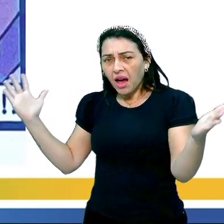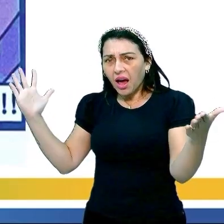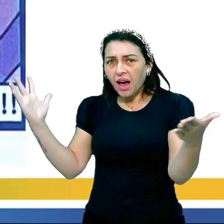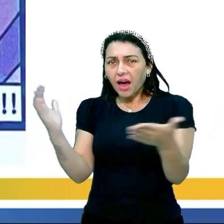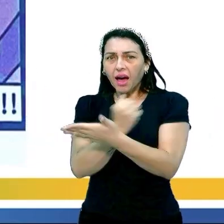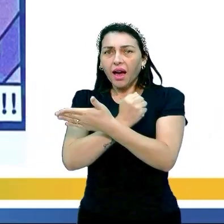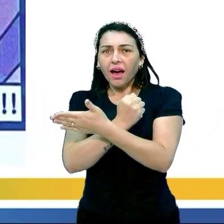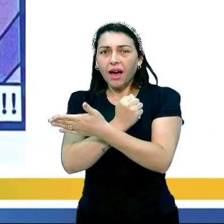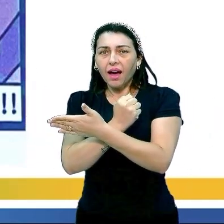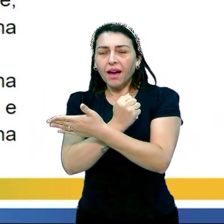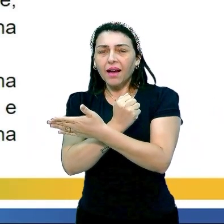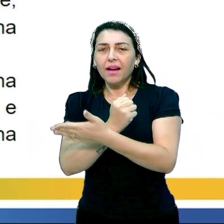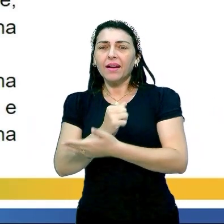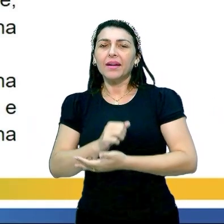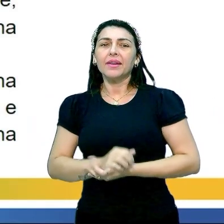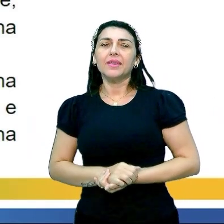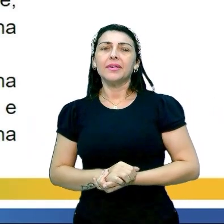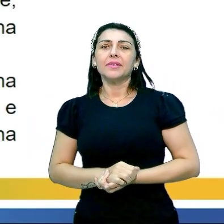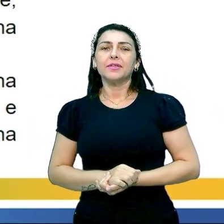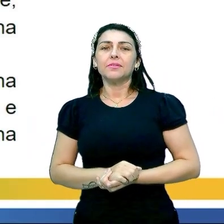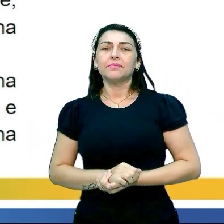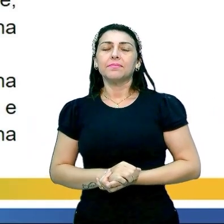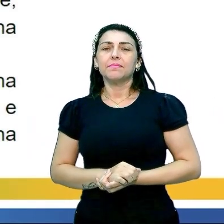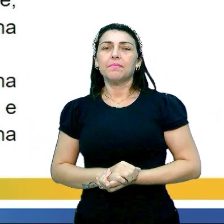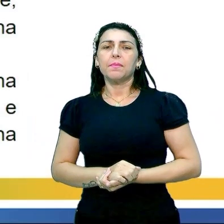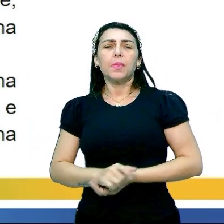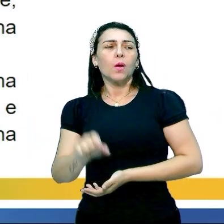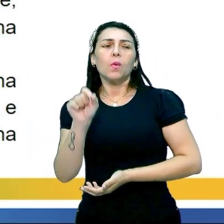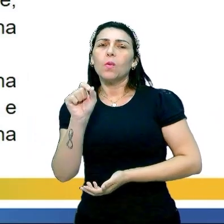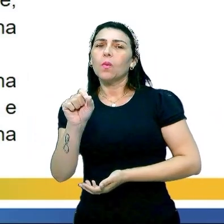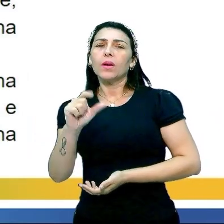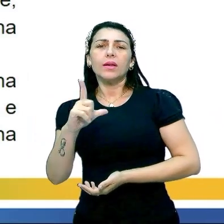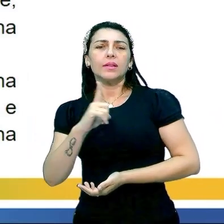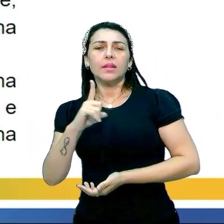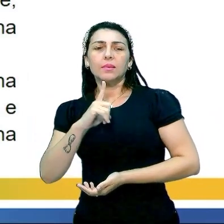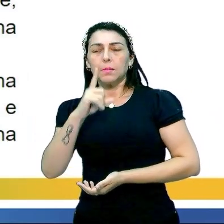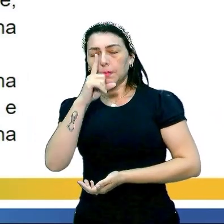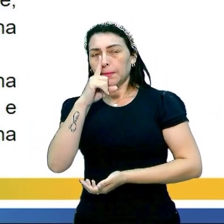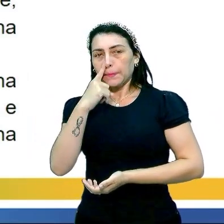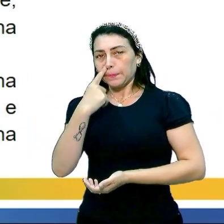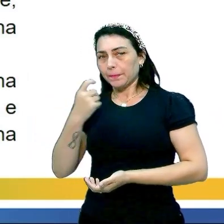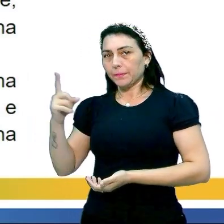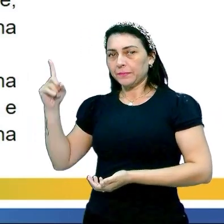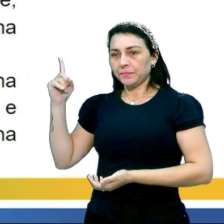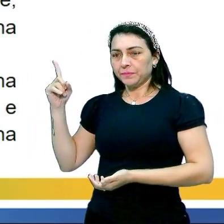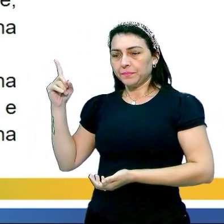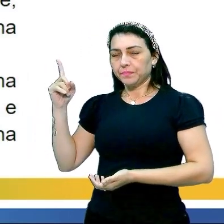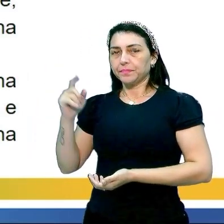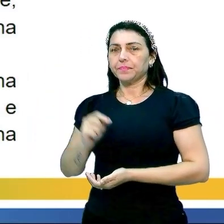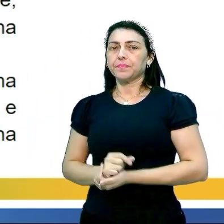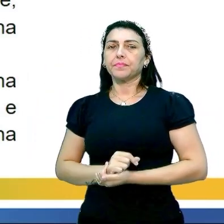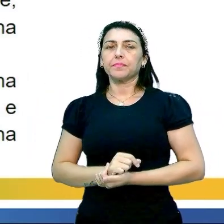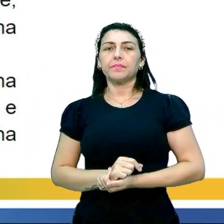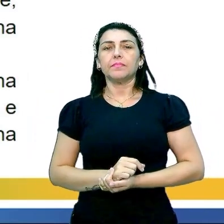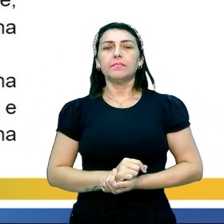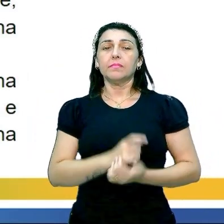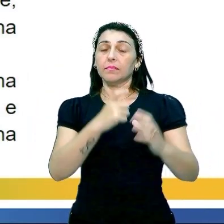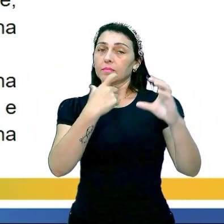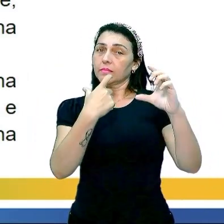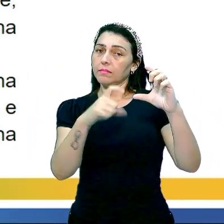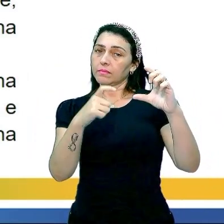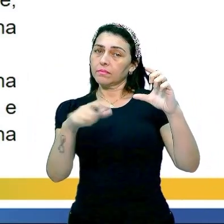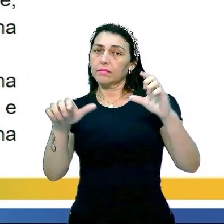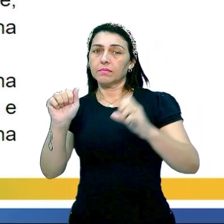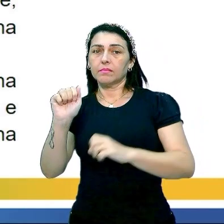Socorro! Bom, então aí o que nós temos agora? Então, nós temos